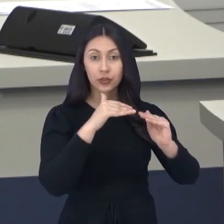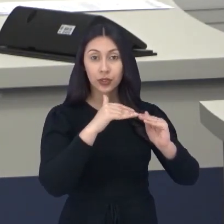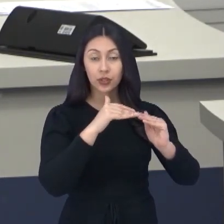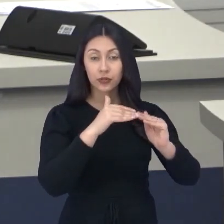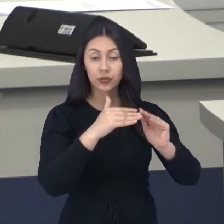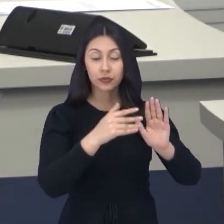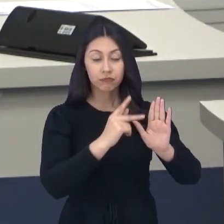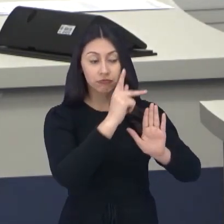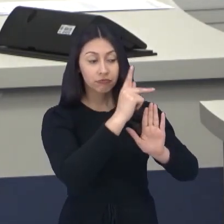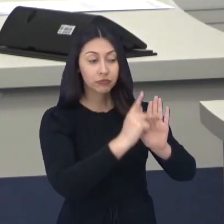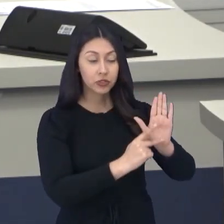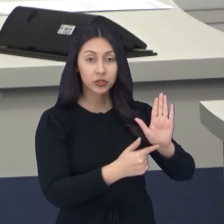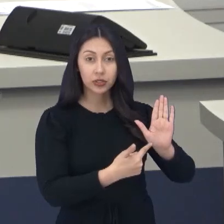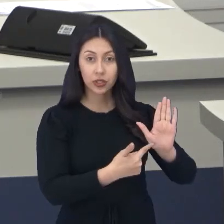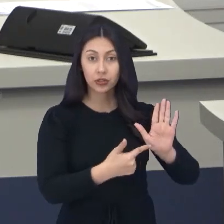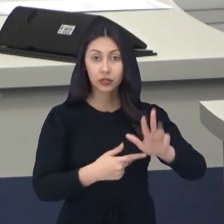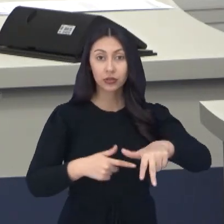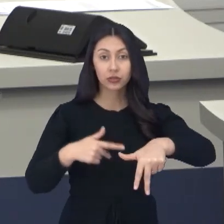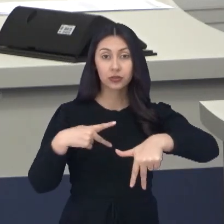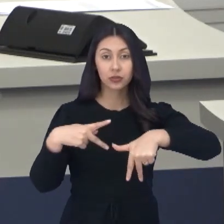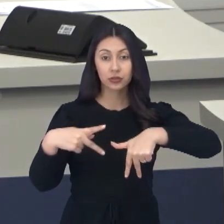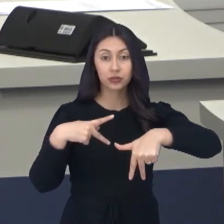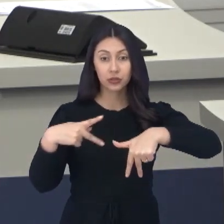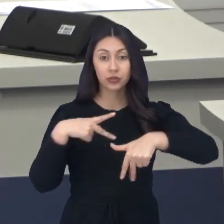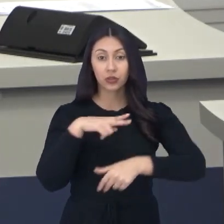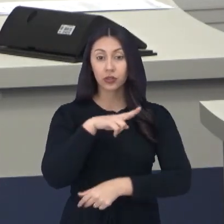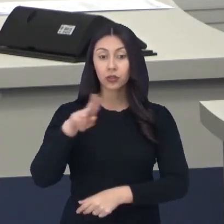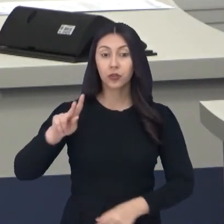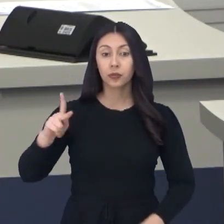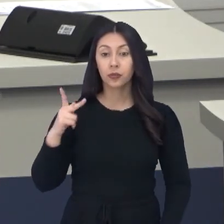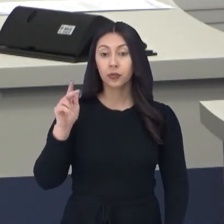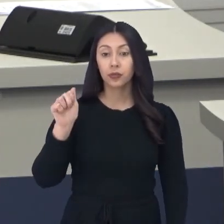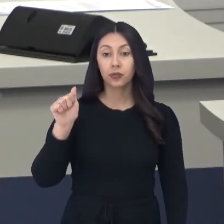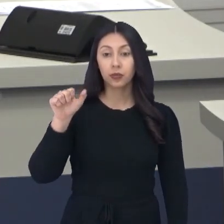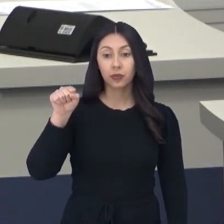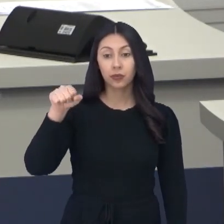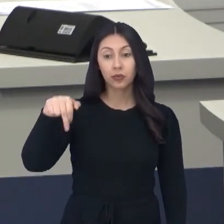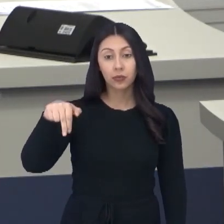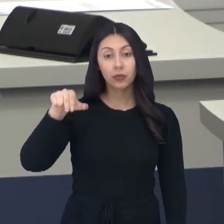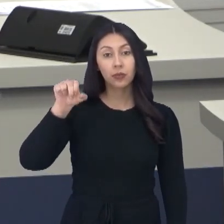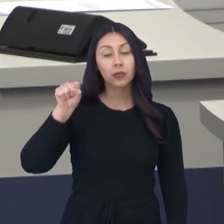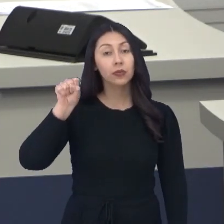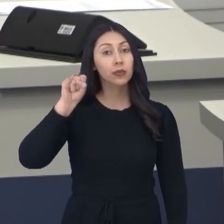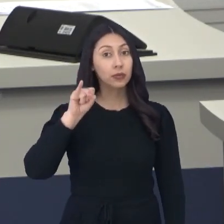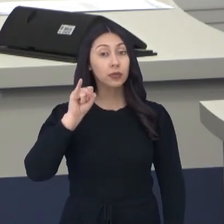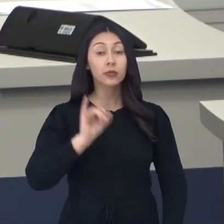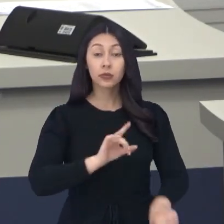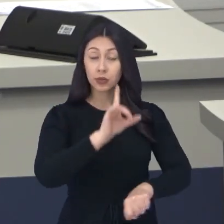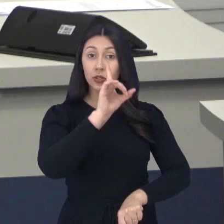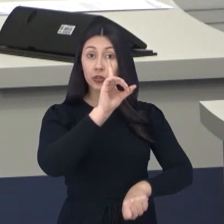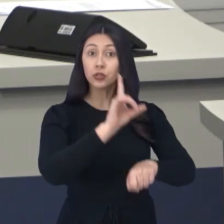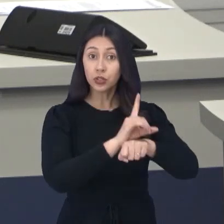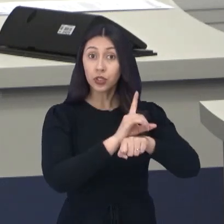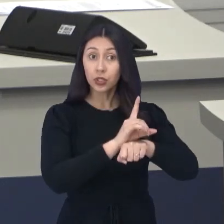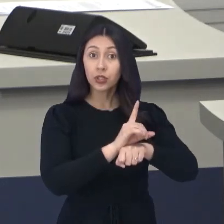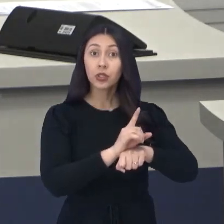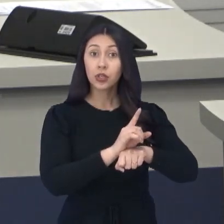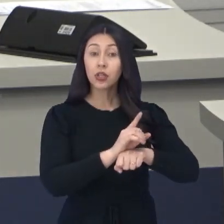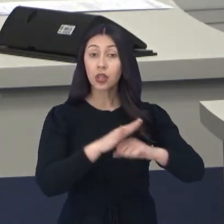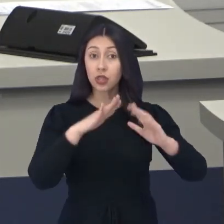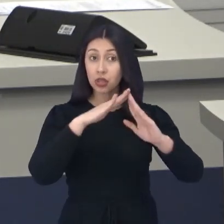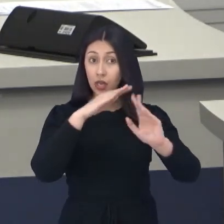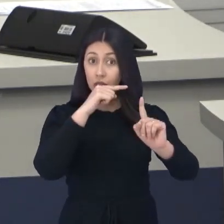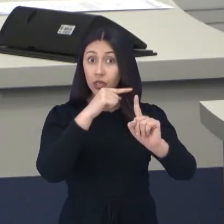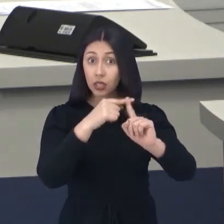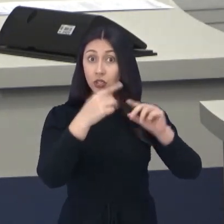esse projeto de cidadão joseense, ao seu Hansen, que ele é um dos da diretoria da Mesquita aqui de São José dos